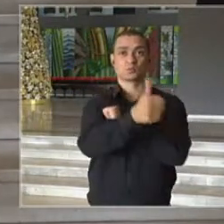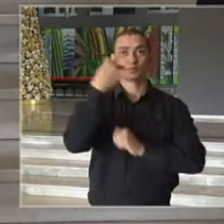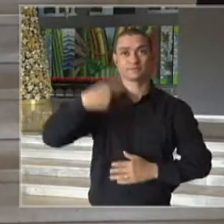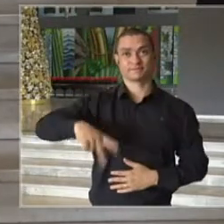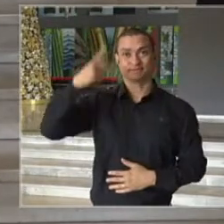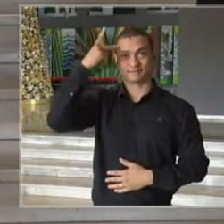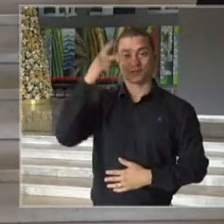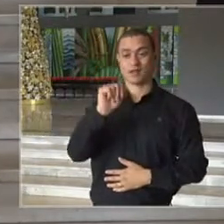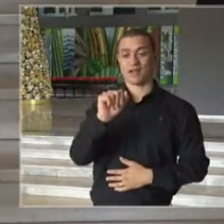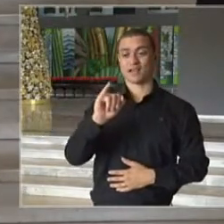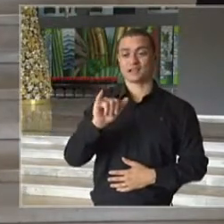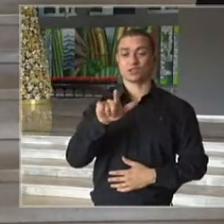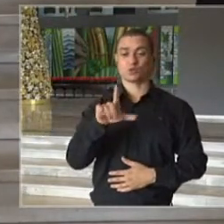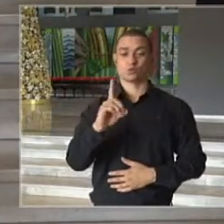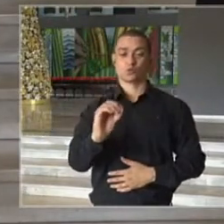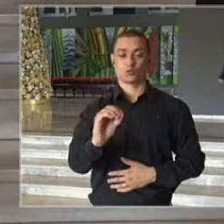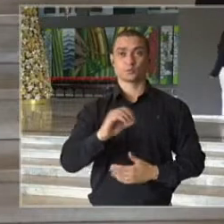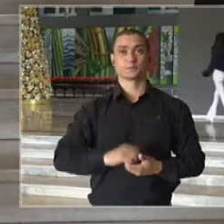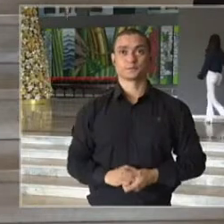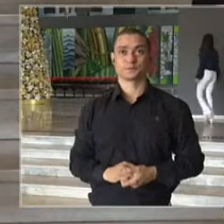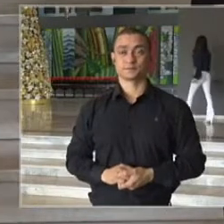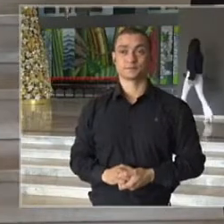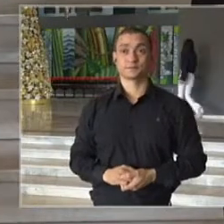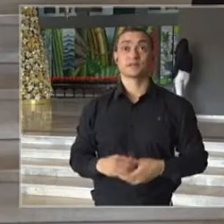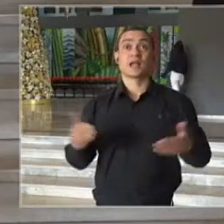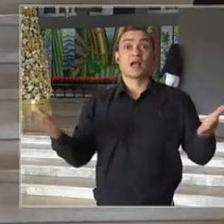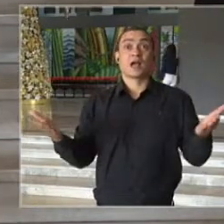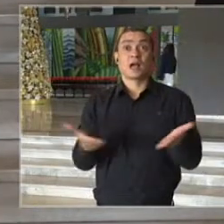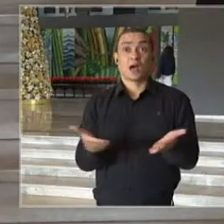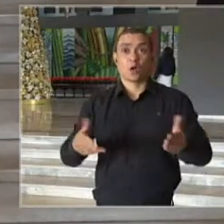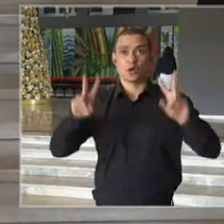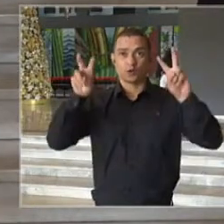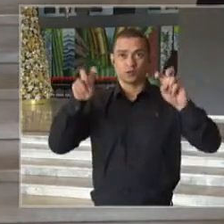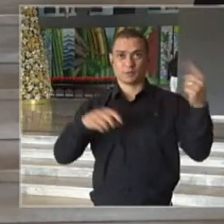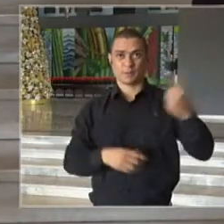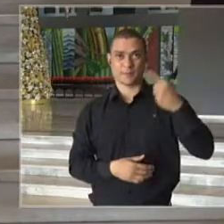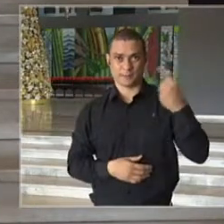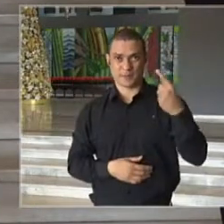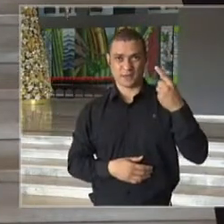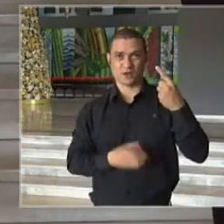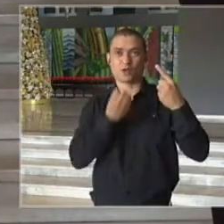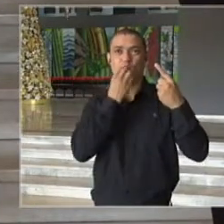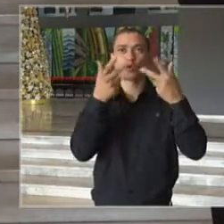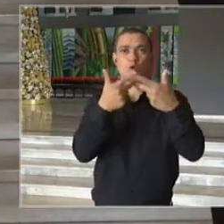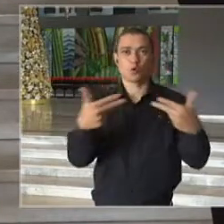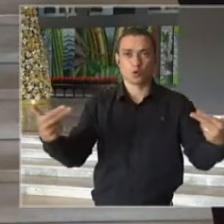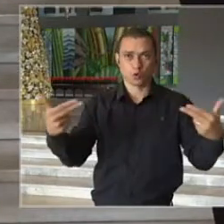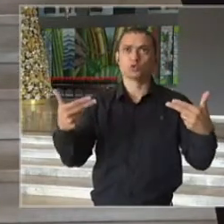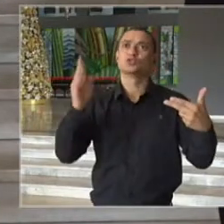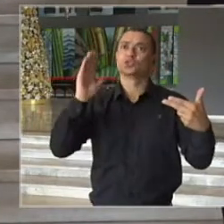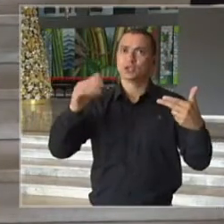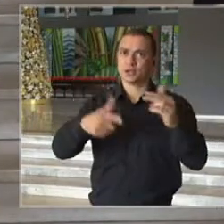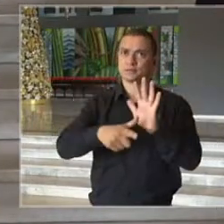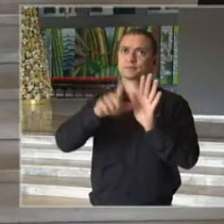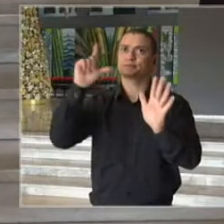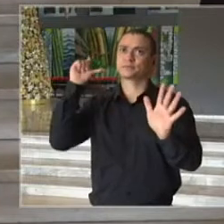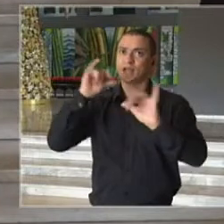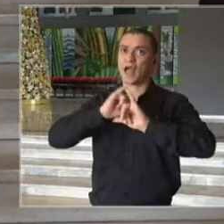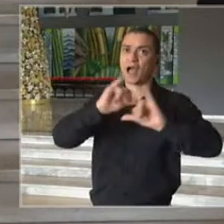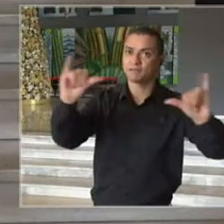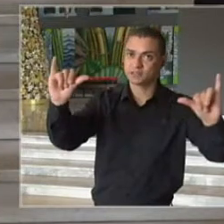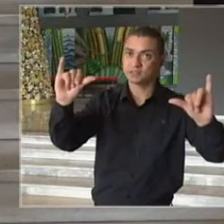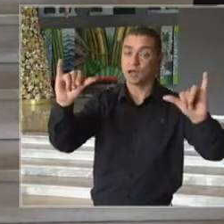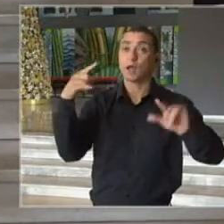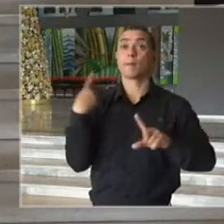Paulo, Aildo Rodrigues. E agora, no primeiro tema, na boa notícia, com previsibilidade, voltando a